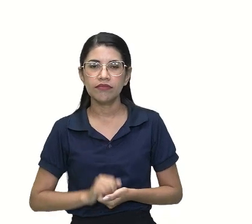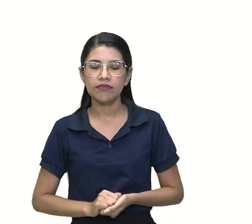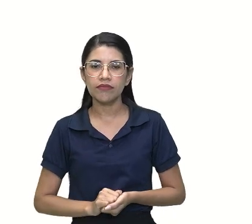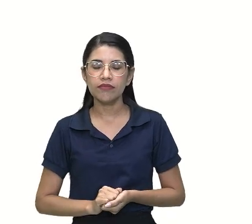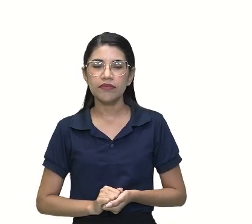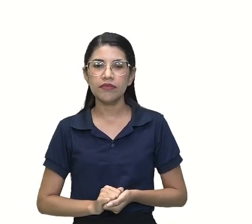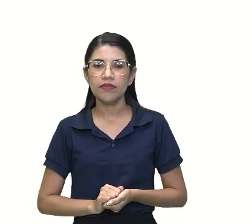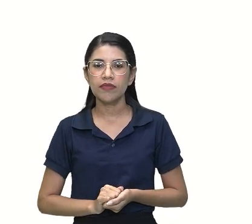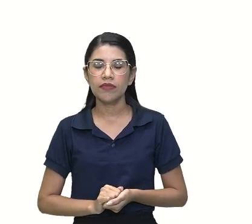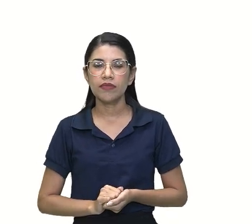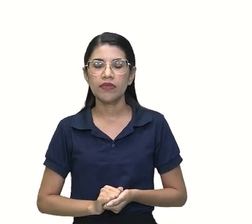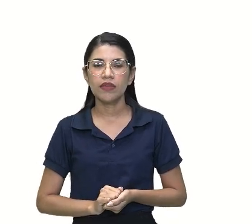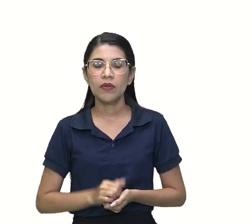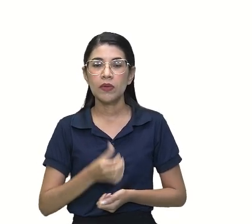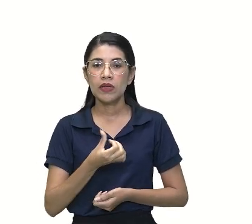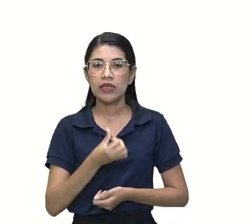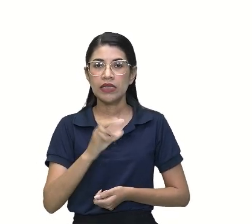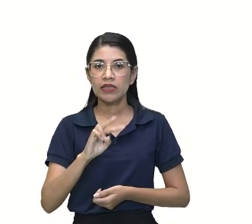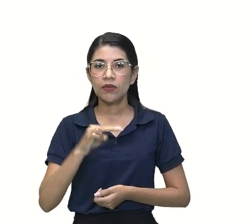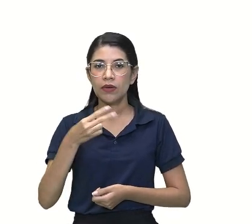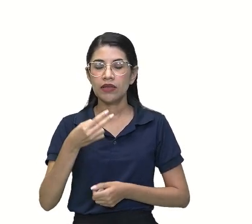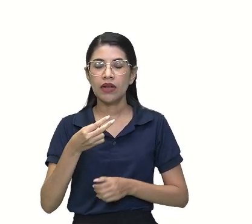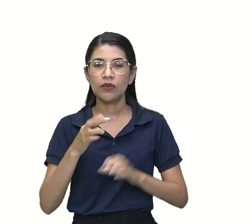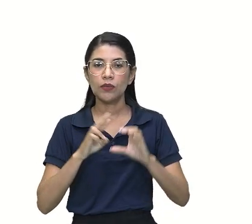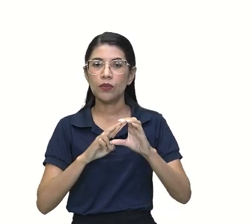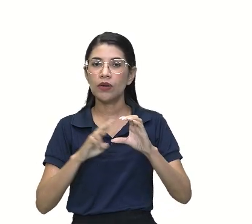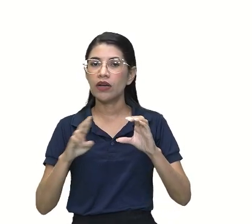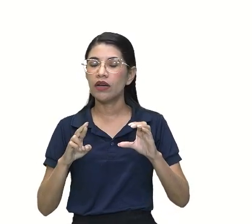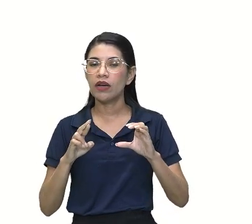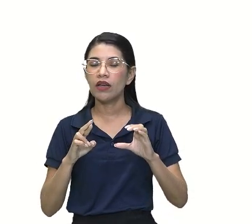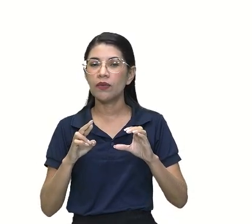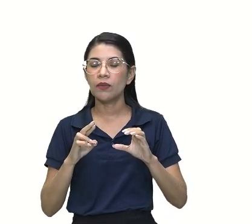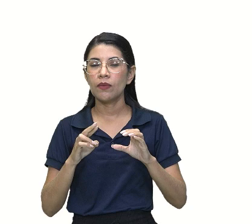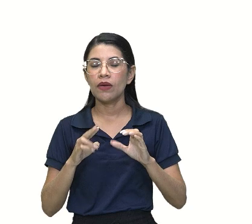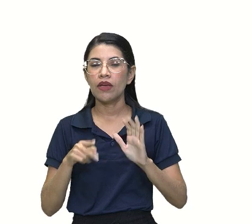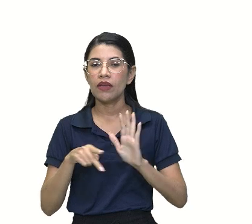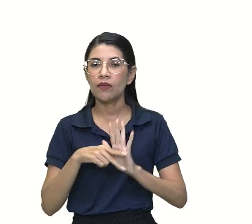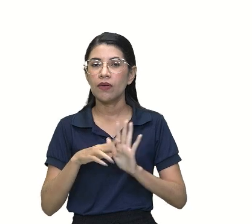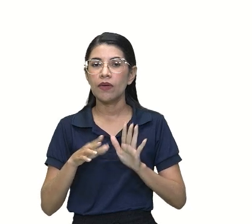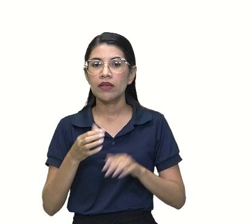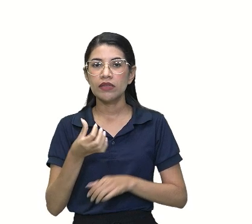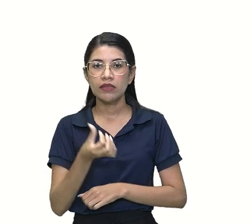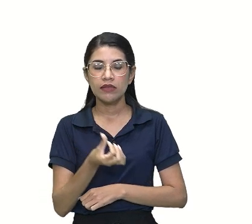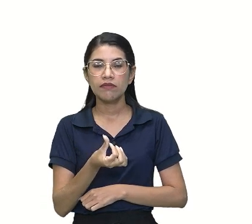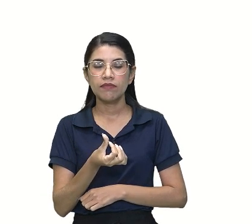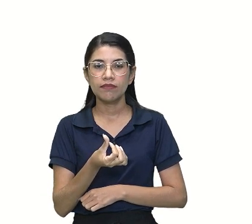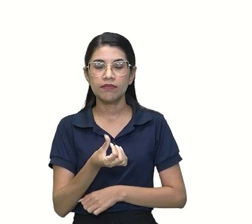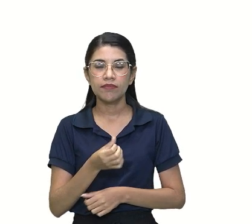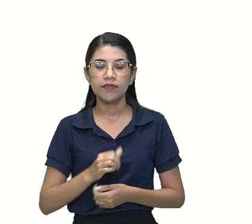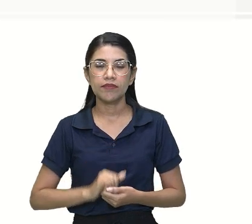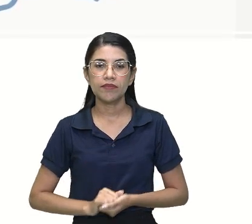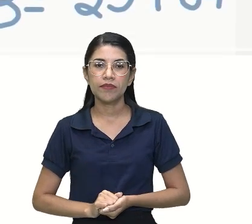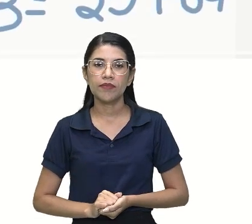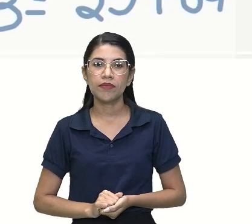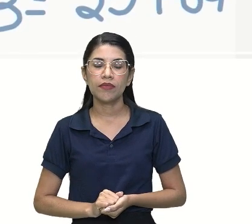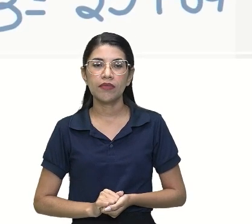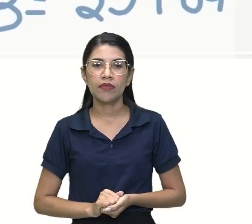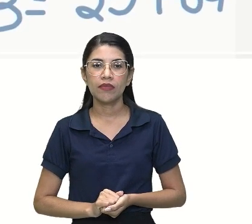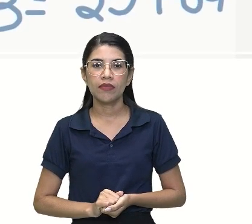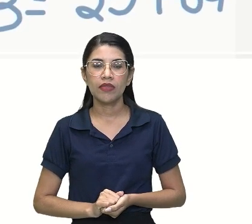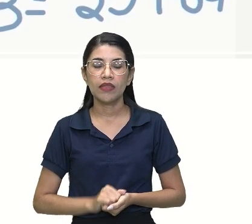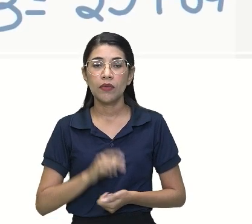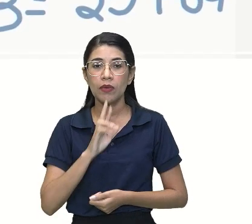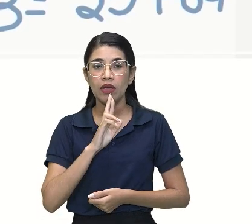Então, se é 6 ao quadrado, qual é a medida do raio? É justamente esse 6. Então, a nossa